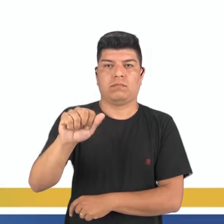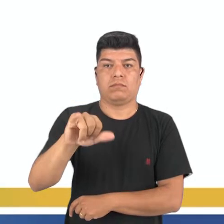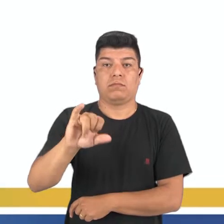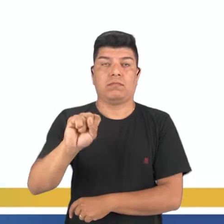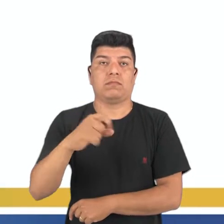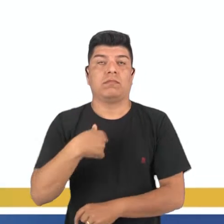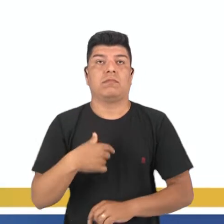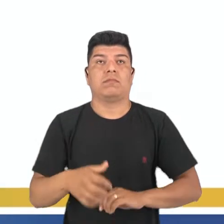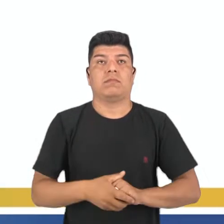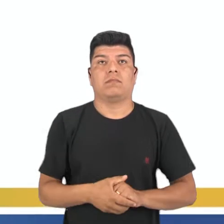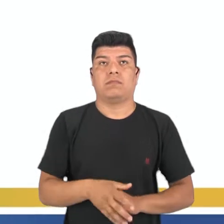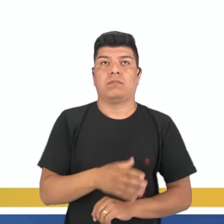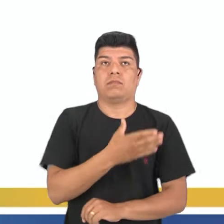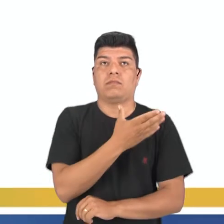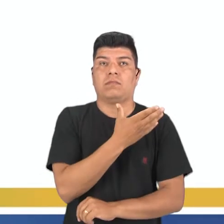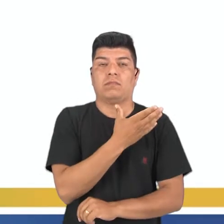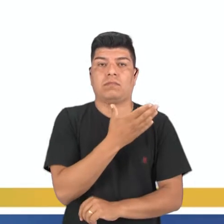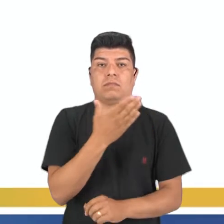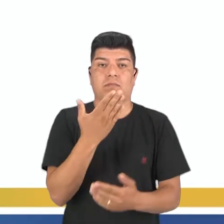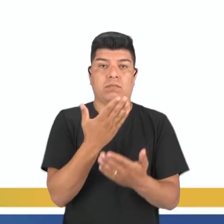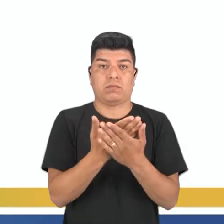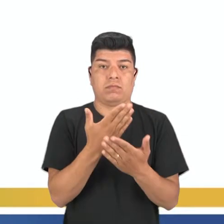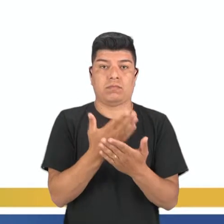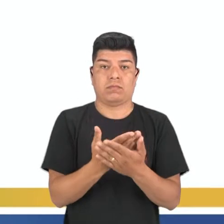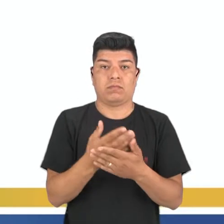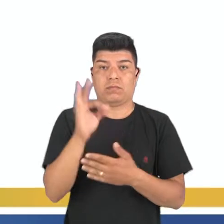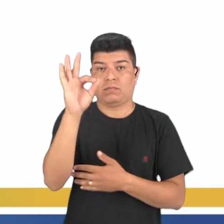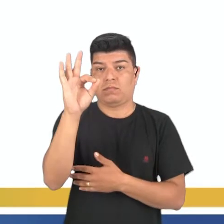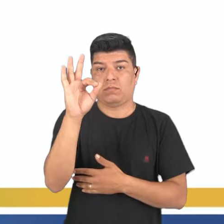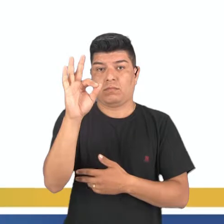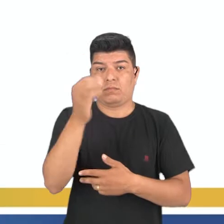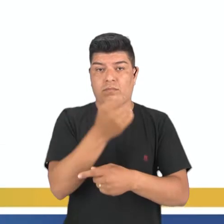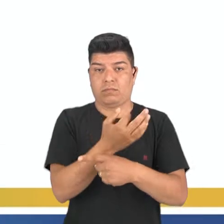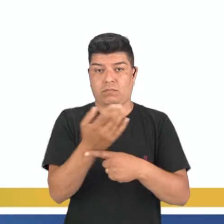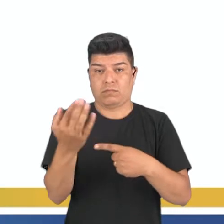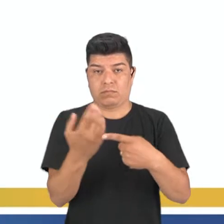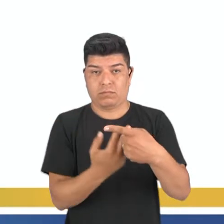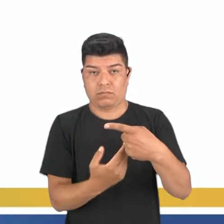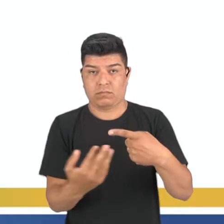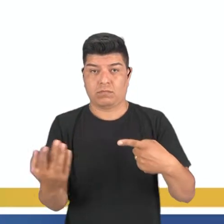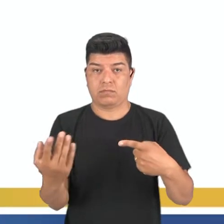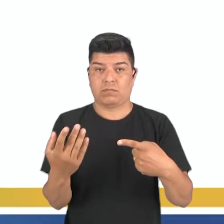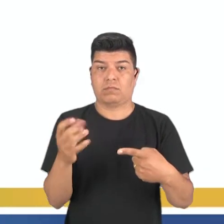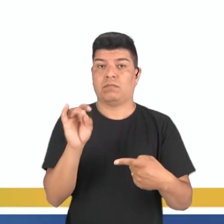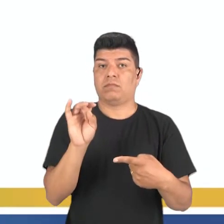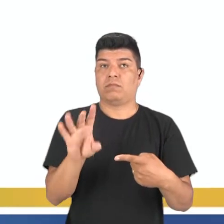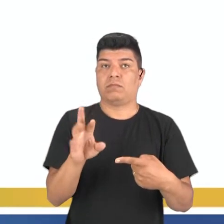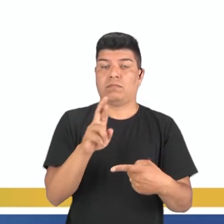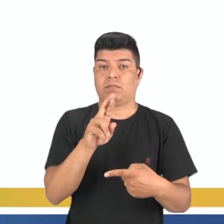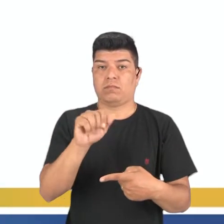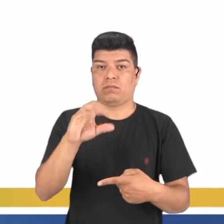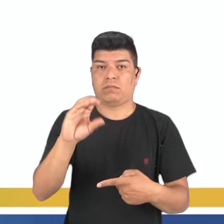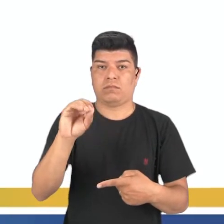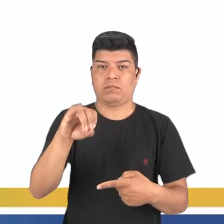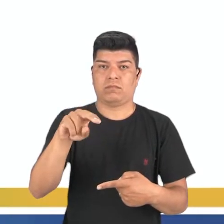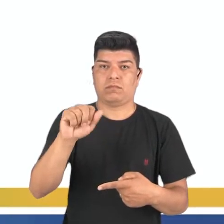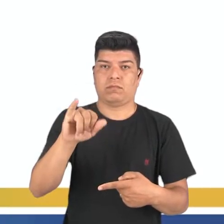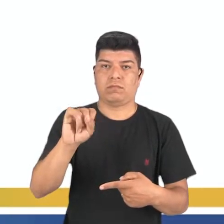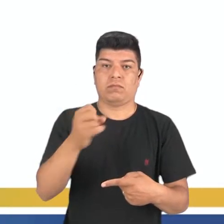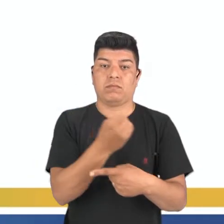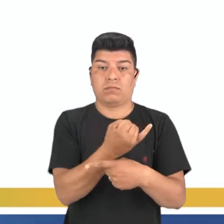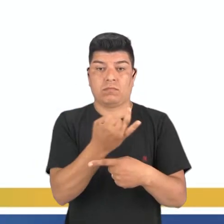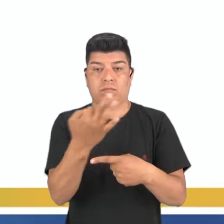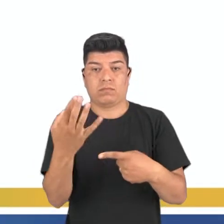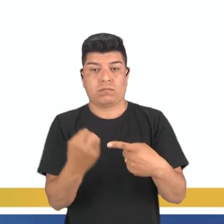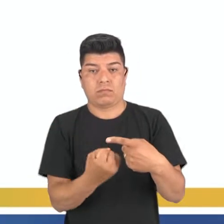aulas de frações, a gente aprendeu que os números racionais nada mais são do que as frações. Ou